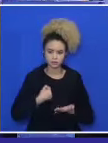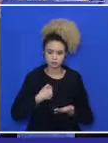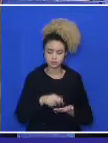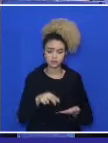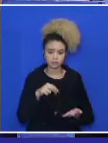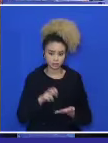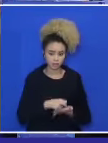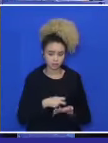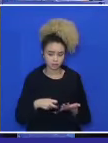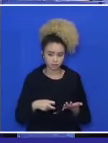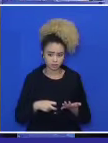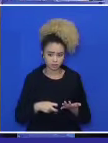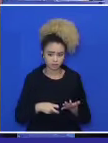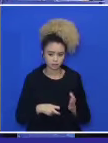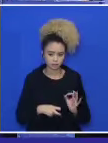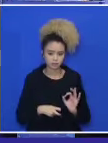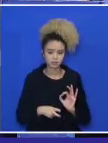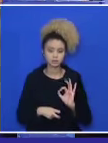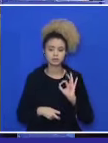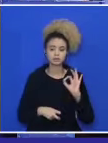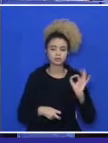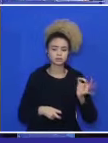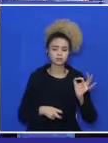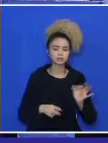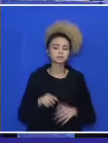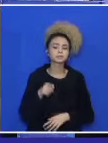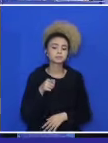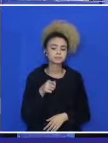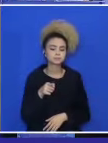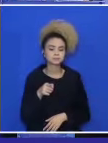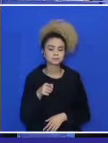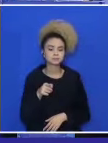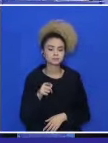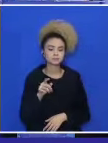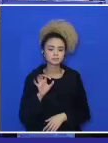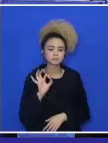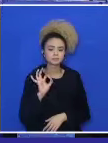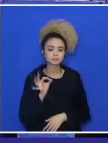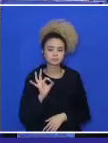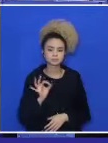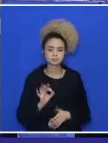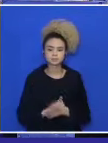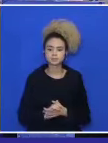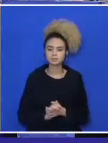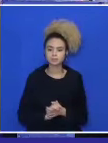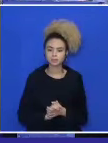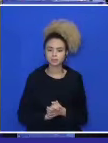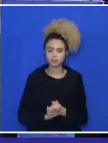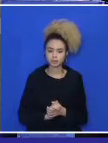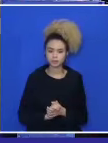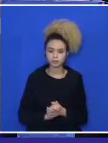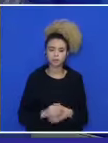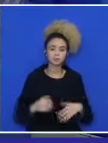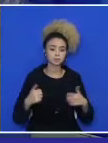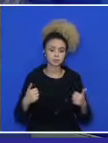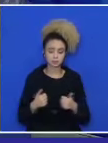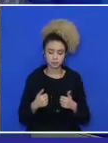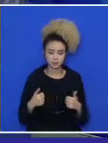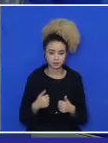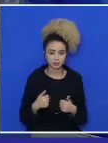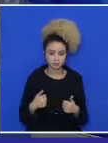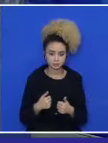números sorteados na quina? Sim, confirmo. Francisco? Sim, confirmo. Ok, muito bem.